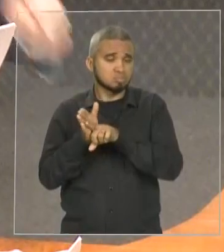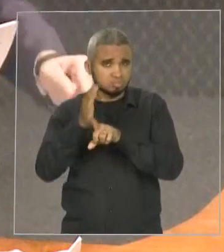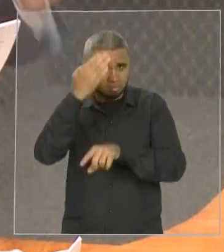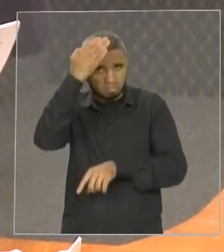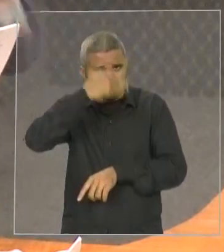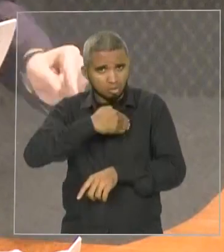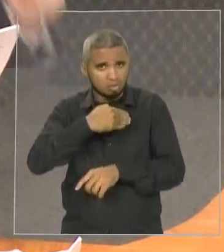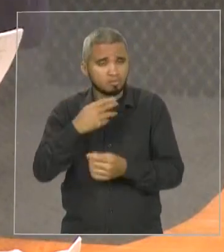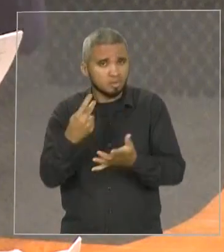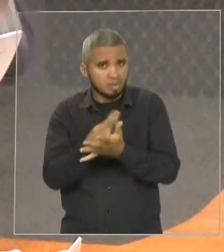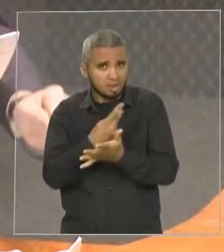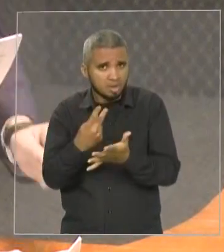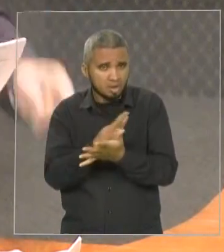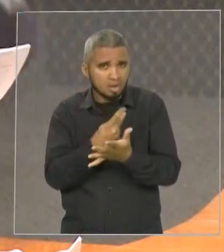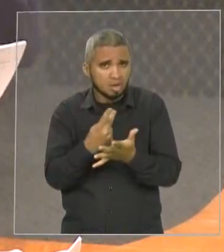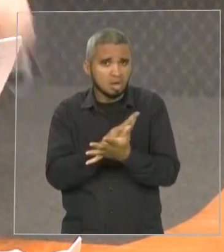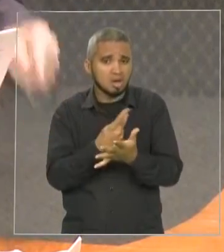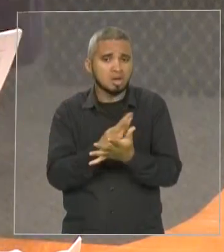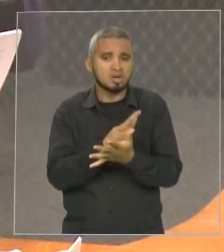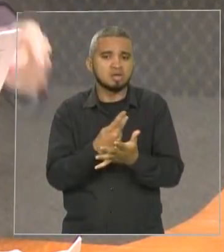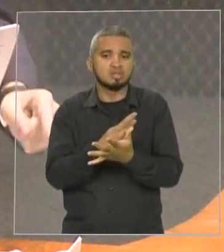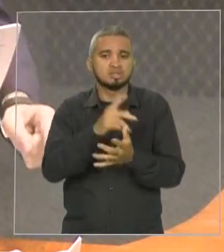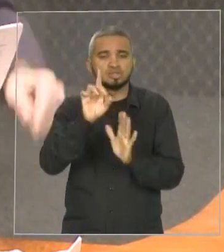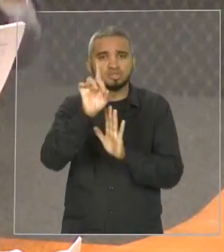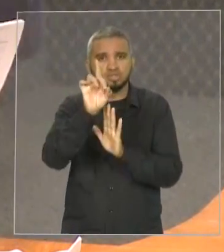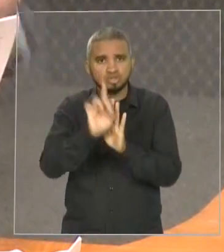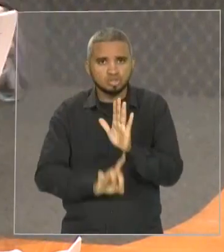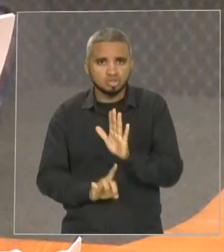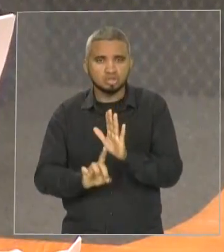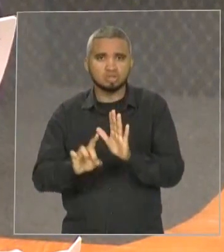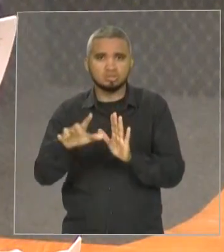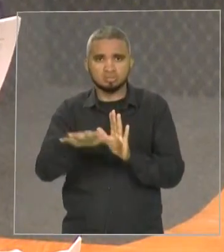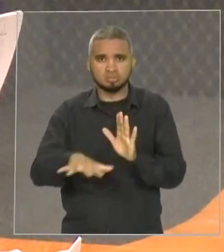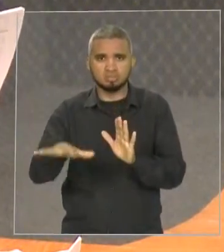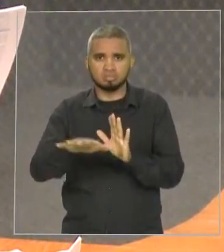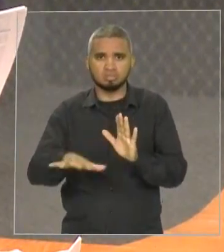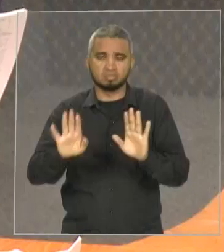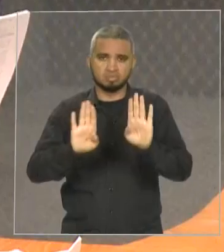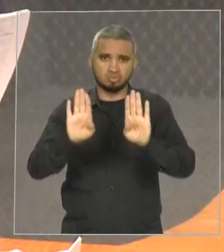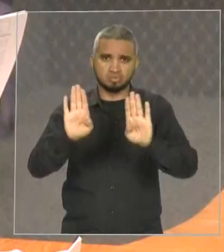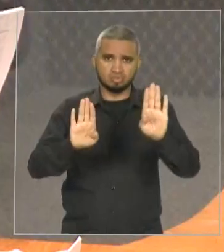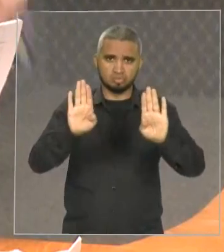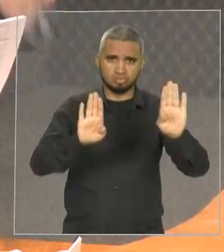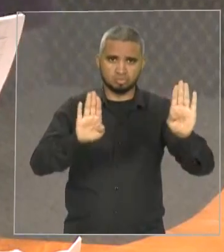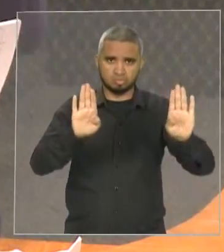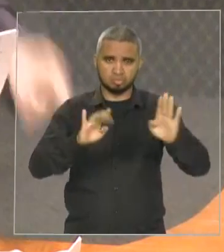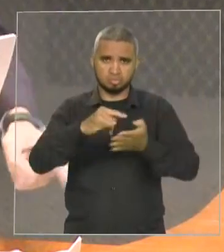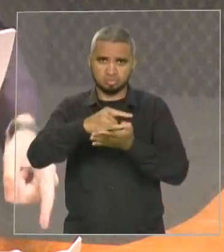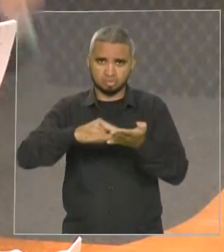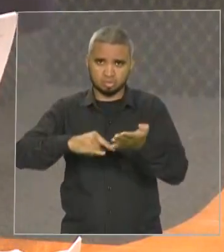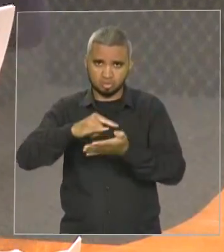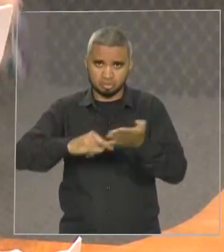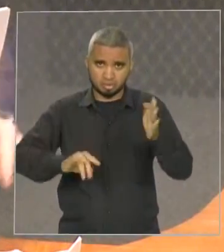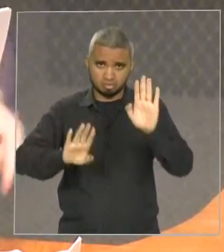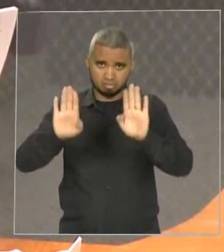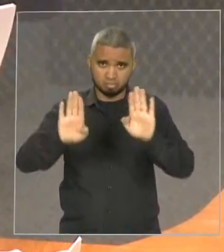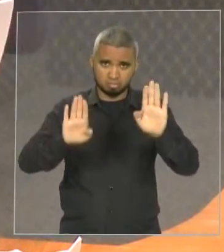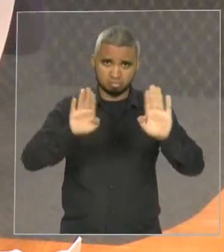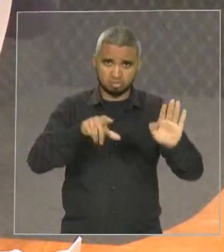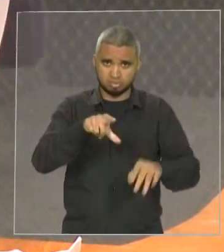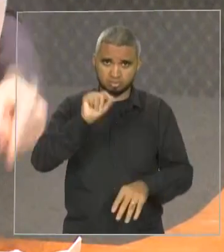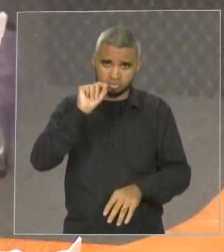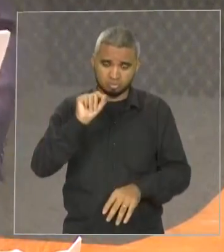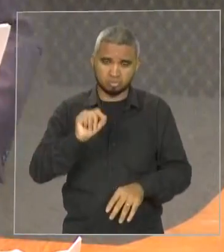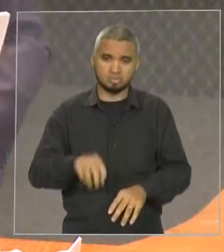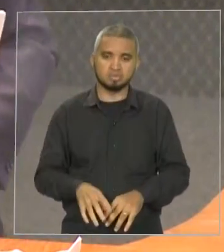que demonstram a prática lesiva ao direito e ordem nos certames, o que culminarão em ato lesivo ao erário e